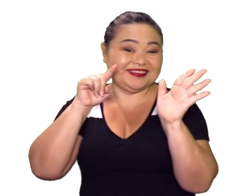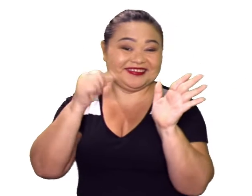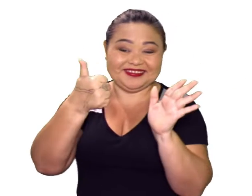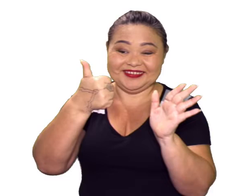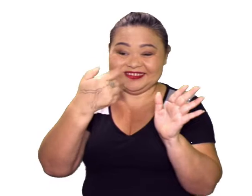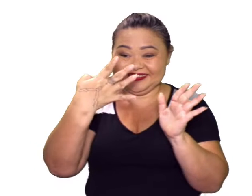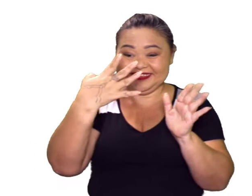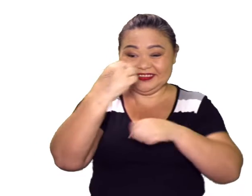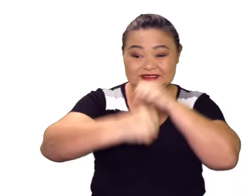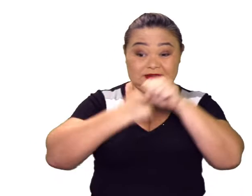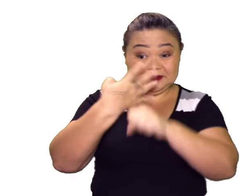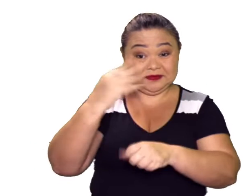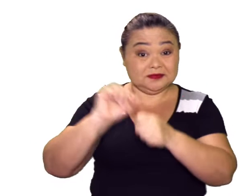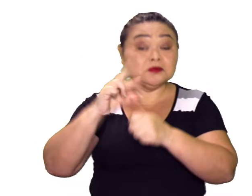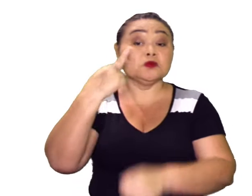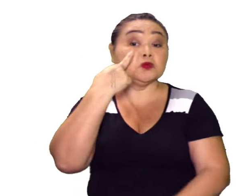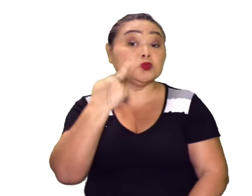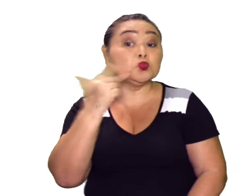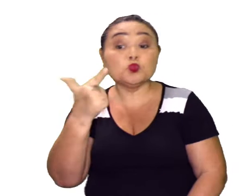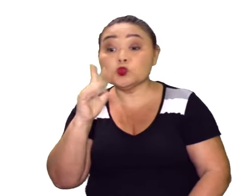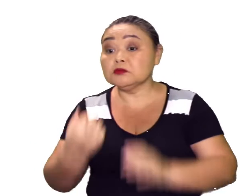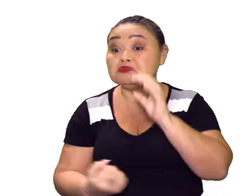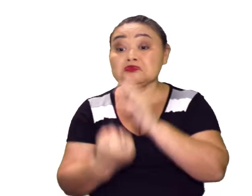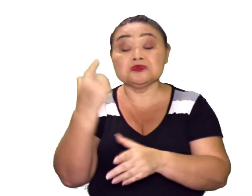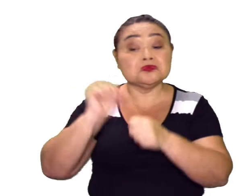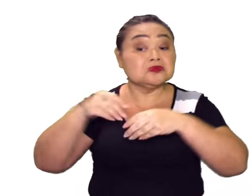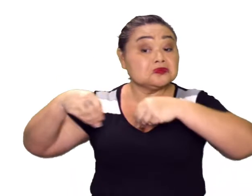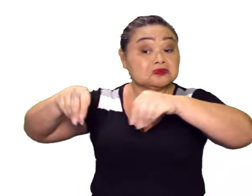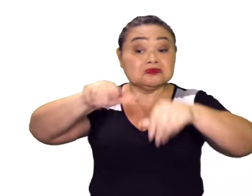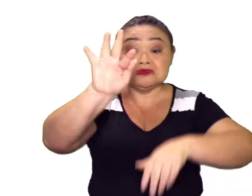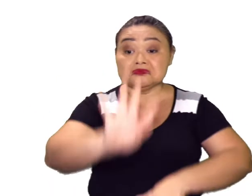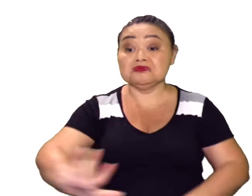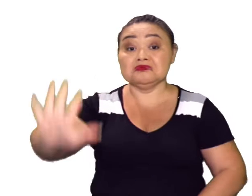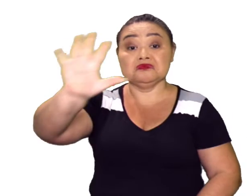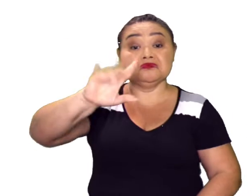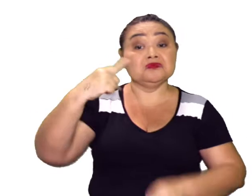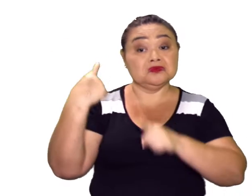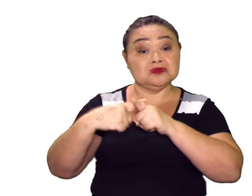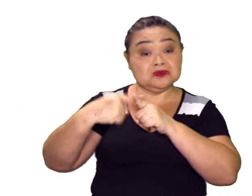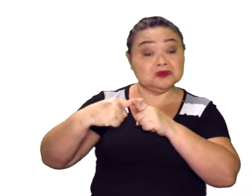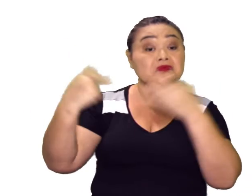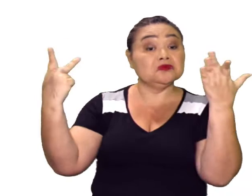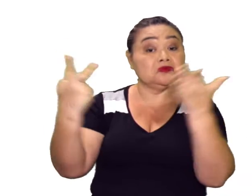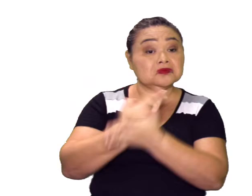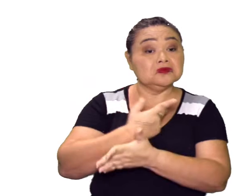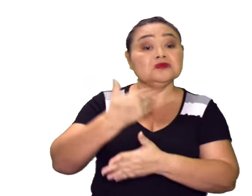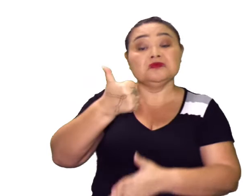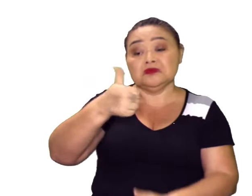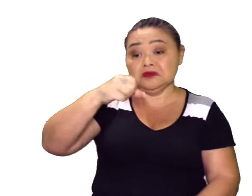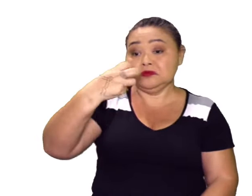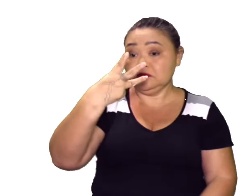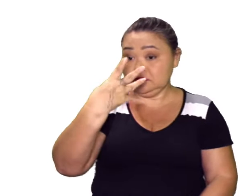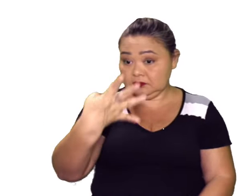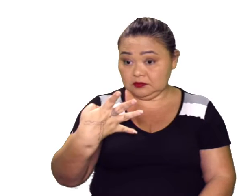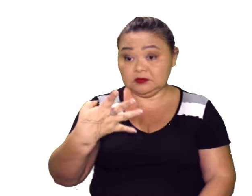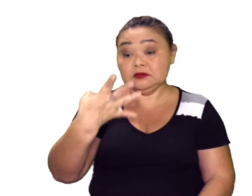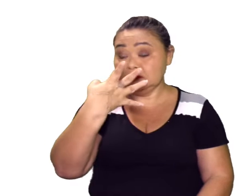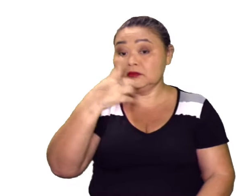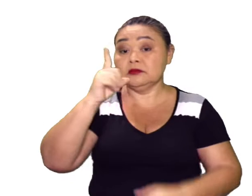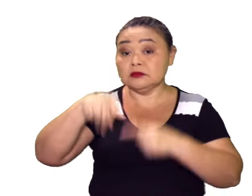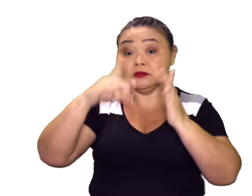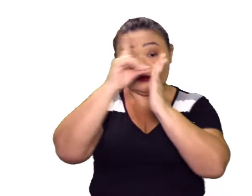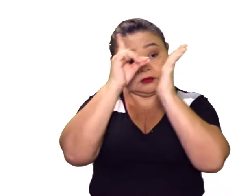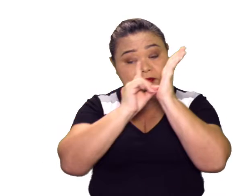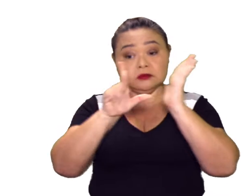40, Rondônia ainda não existia nem como território federal, o que ocorreria somente em 1943